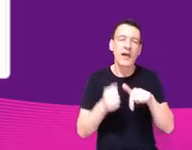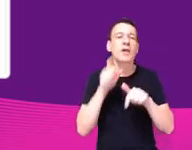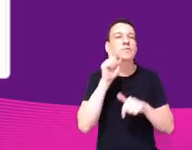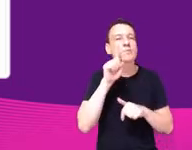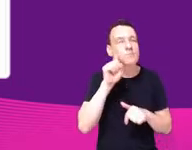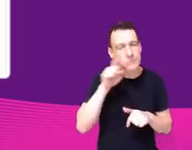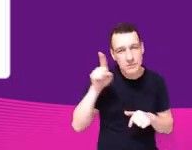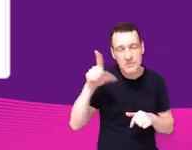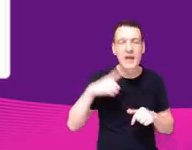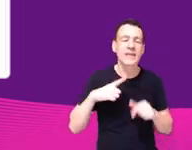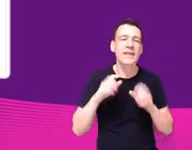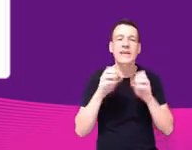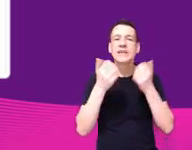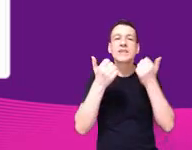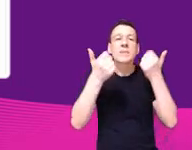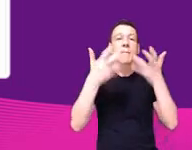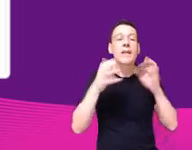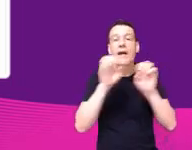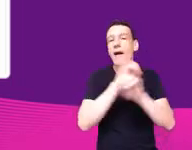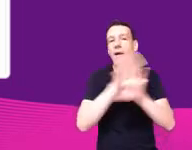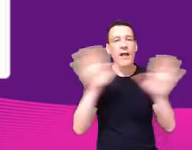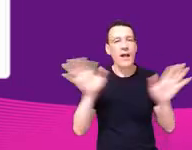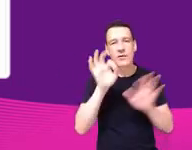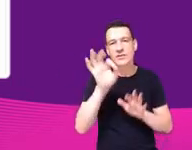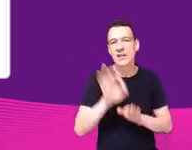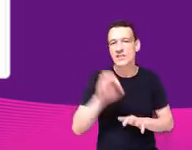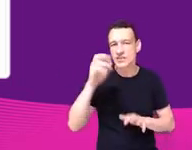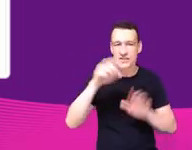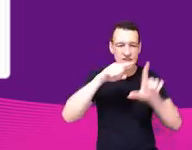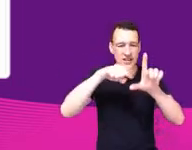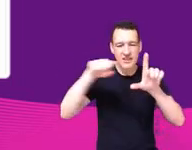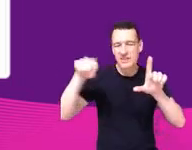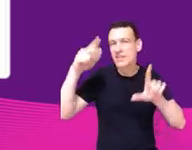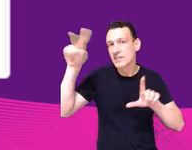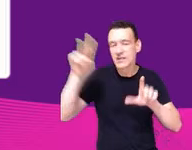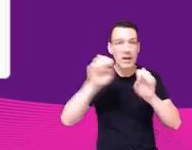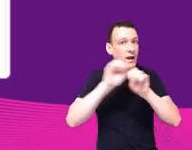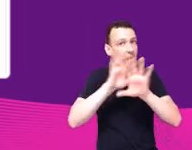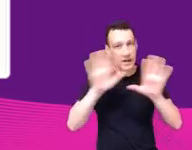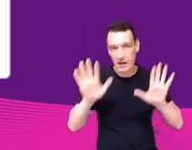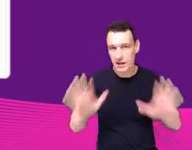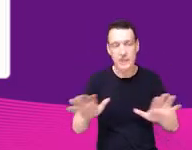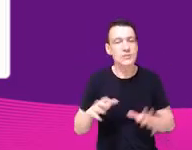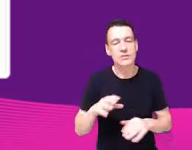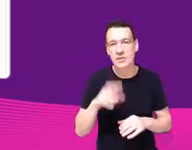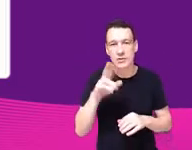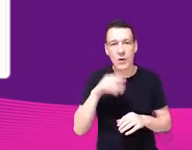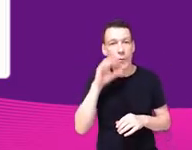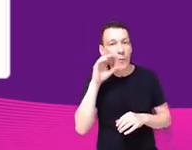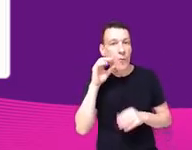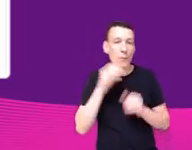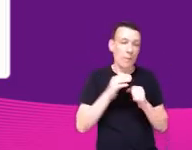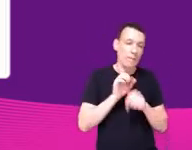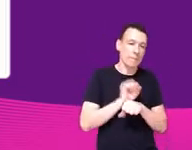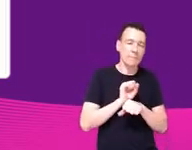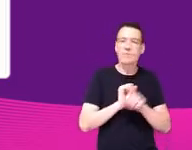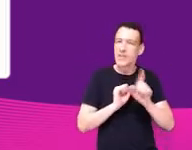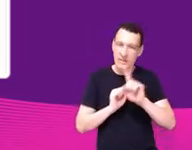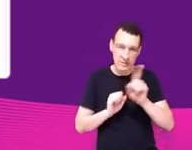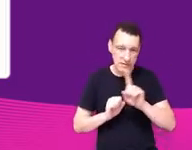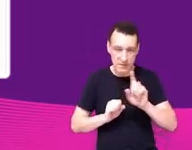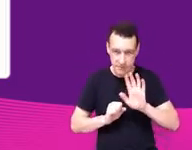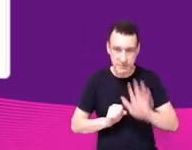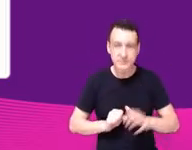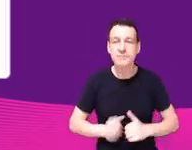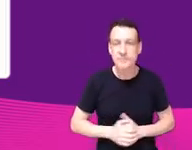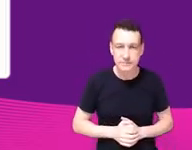demonstra, né, nas suas estatísticas. E isso é uma transparência absoluta. Esses dados aqui são públicos, eu peguei os dados do